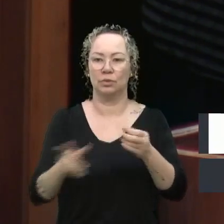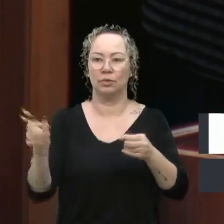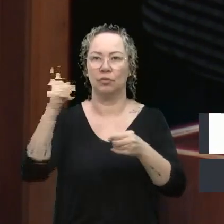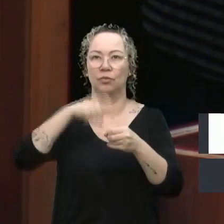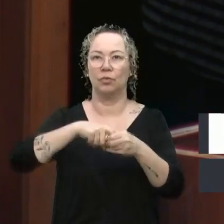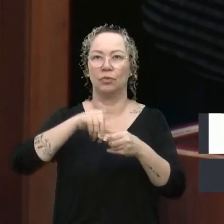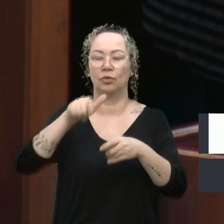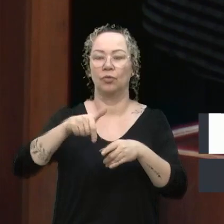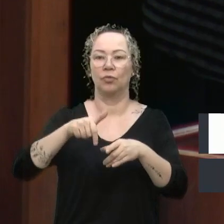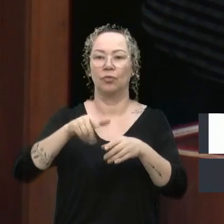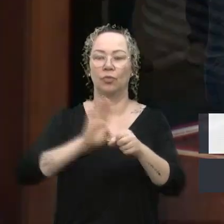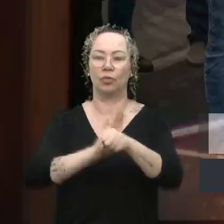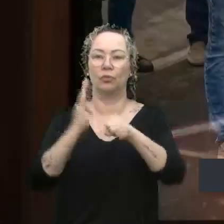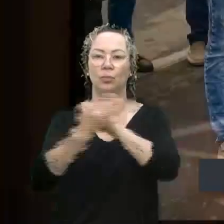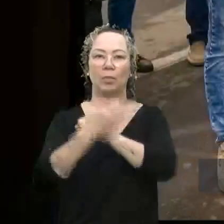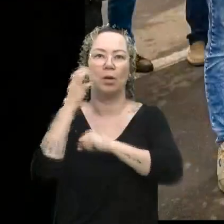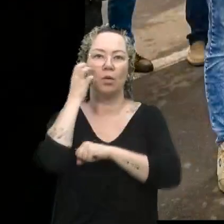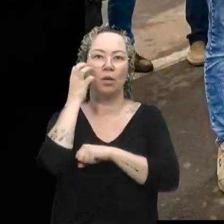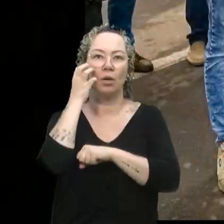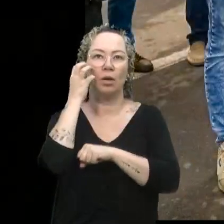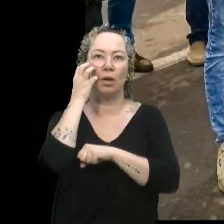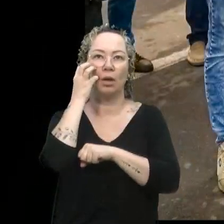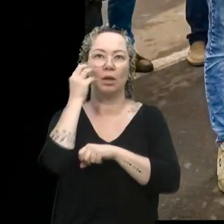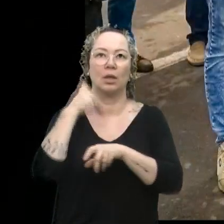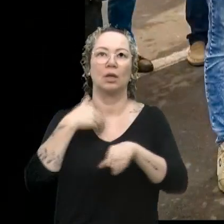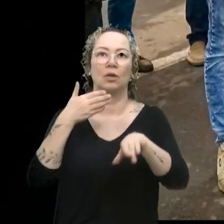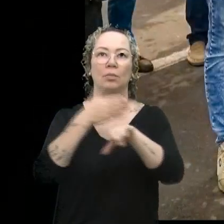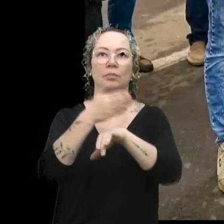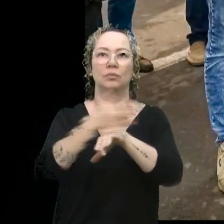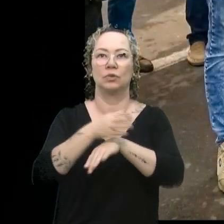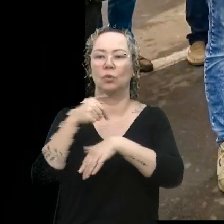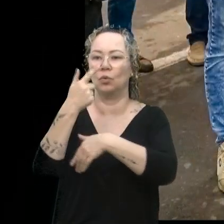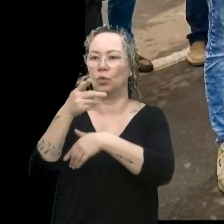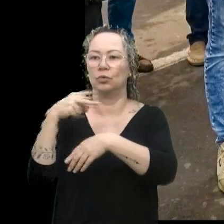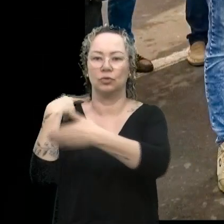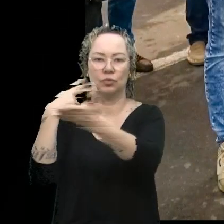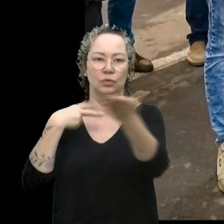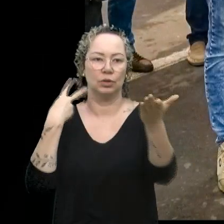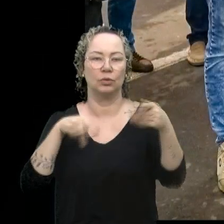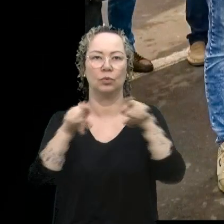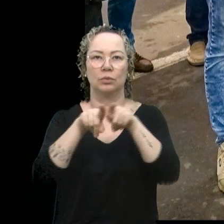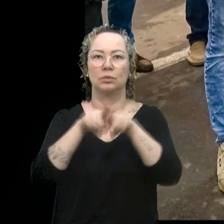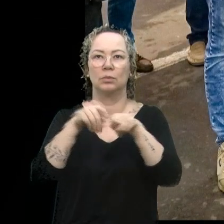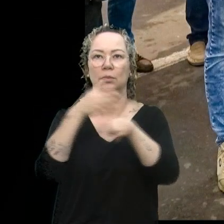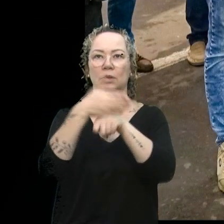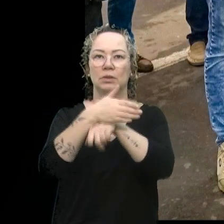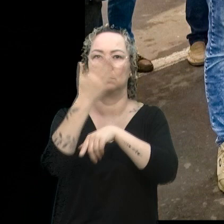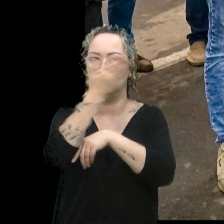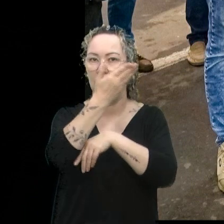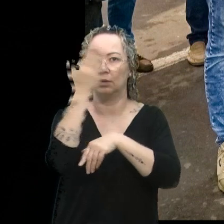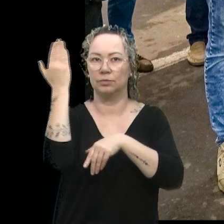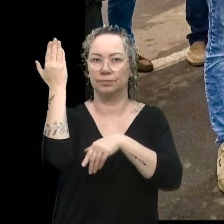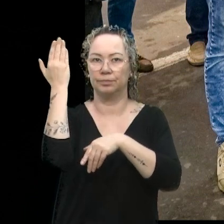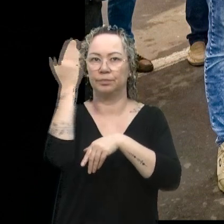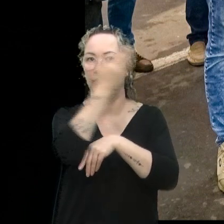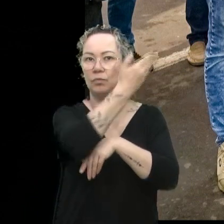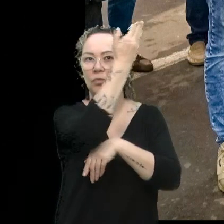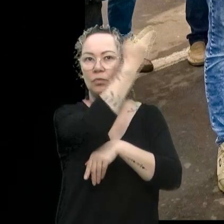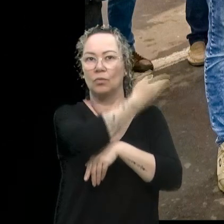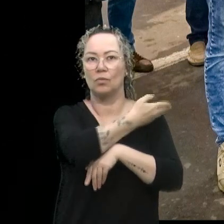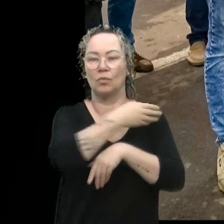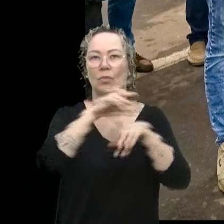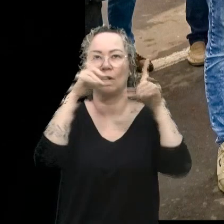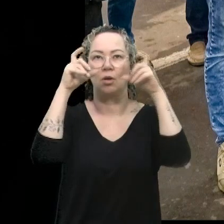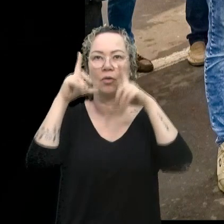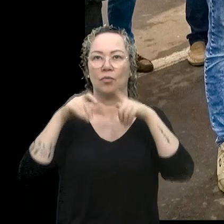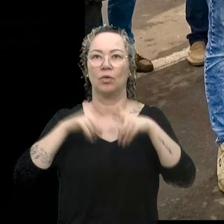Anarrec. Estivemos presentes, eu, vereador Bressan, vereador Scalco, aqui da Câmara de Vereadores, e foi uma luta muito grande,